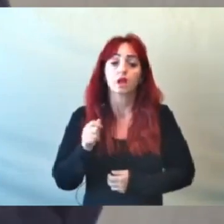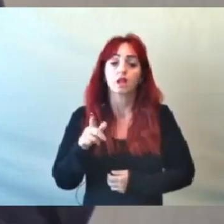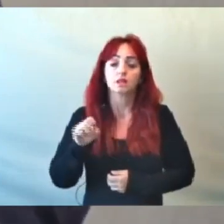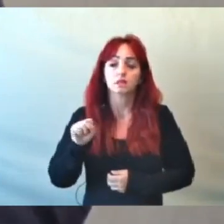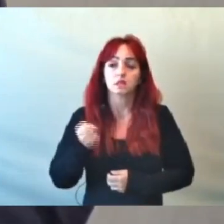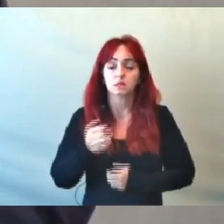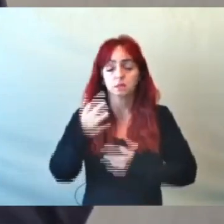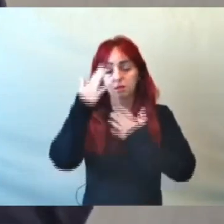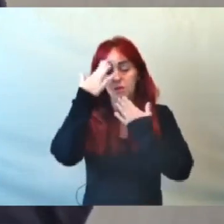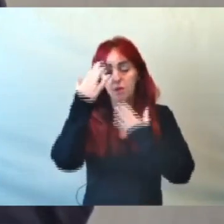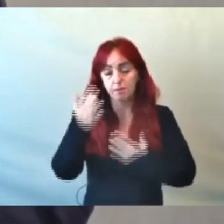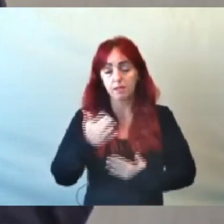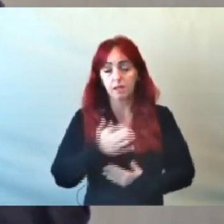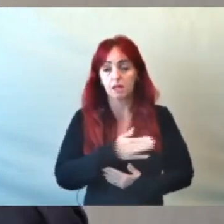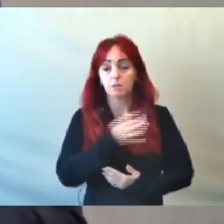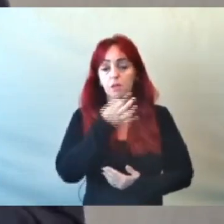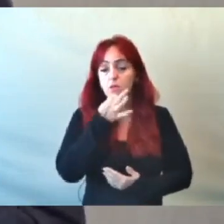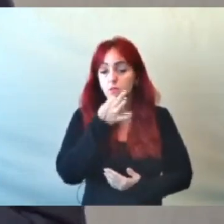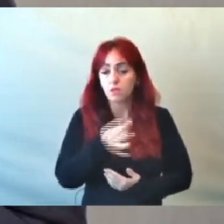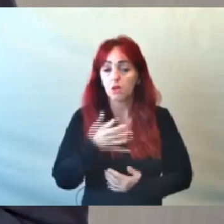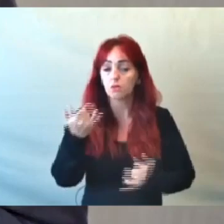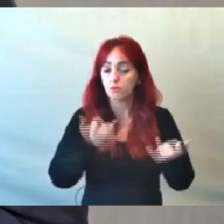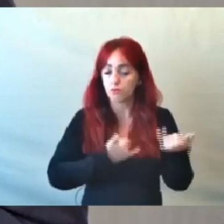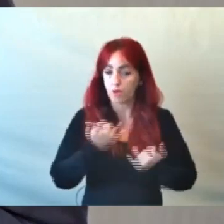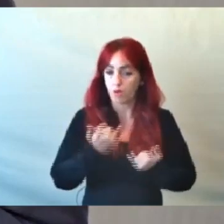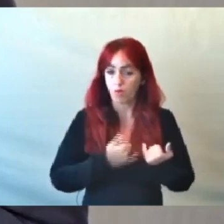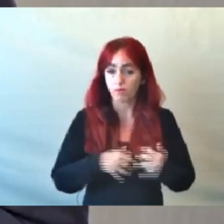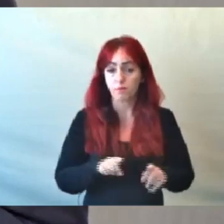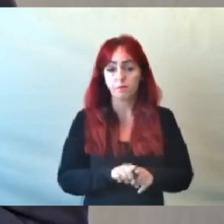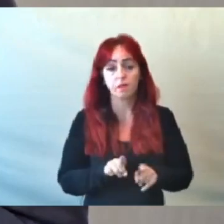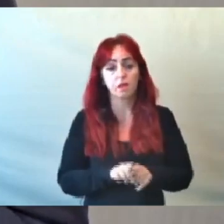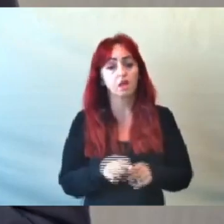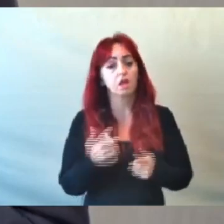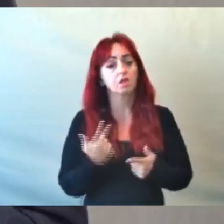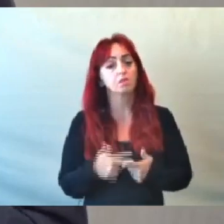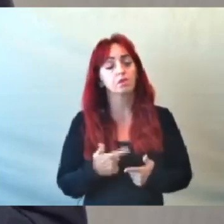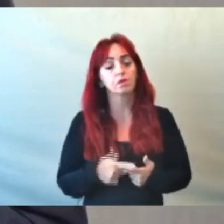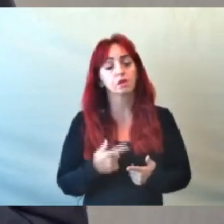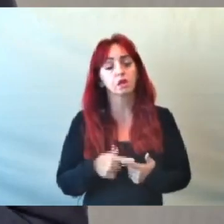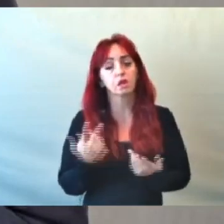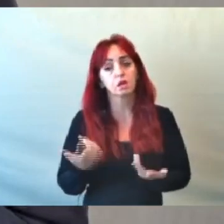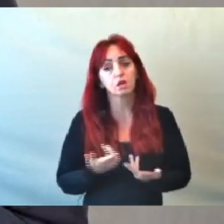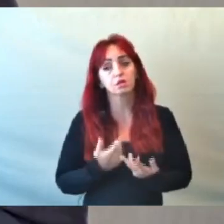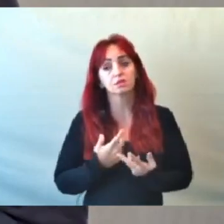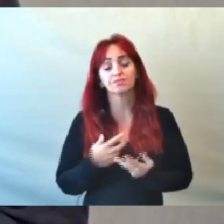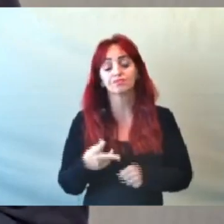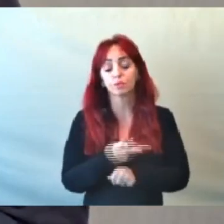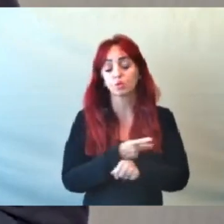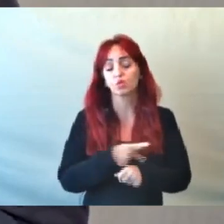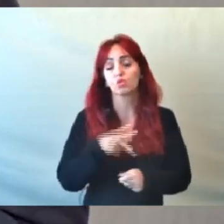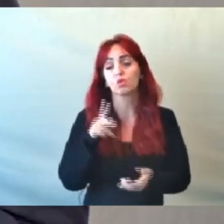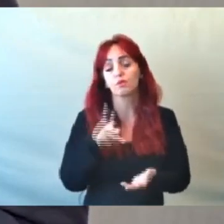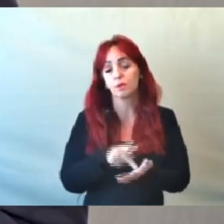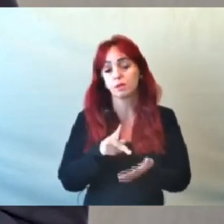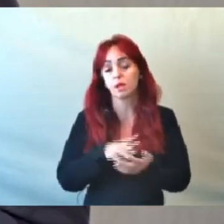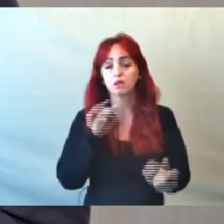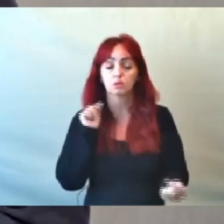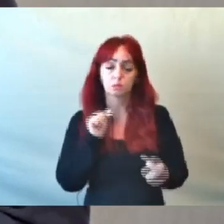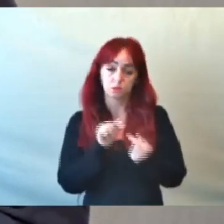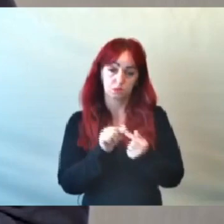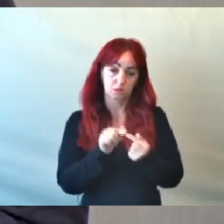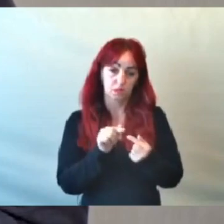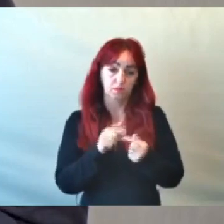deu, porque é exatamente isso que a gente busca, objetividade. A discussão, ela tem